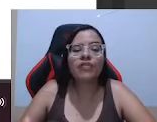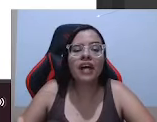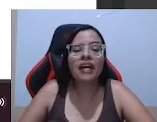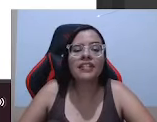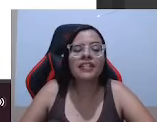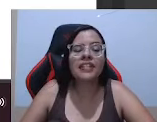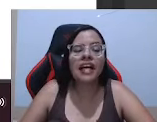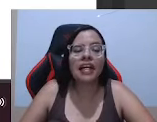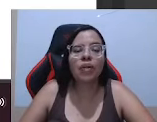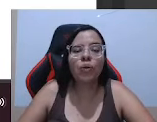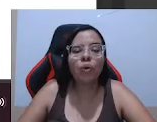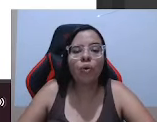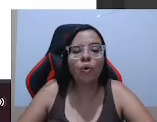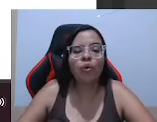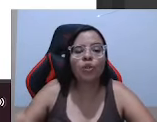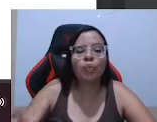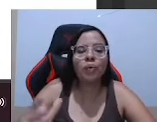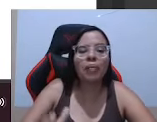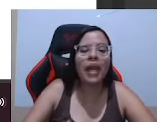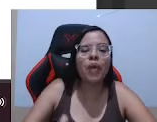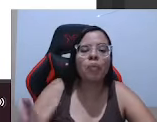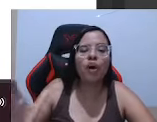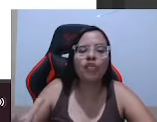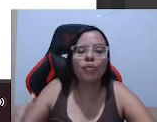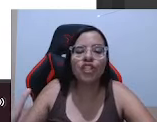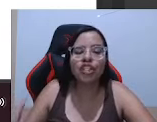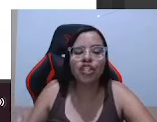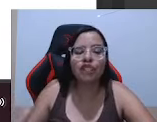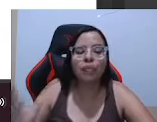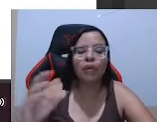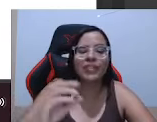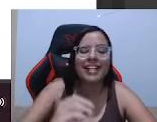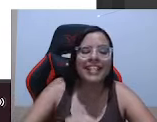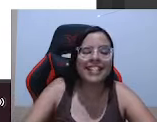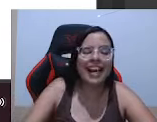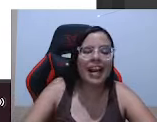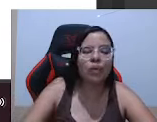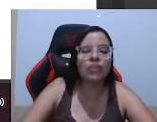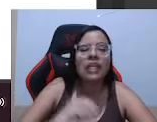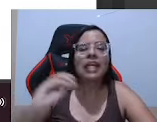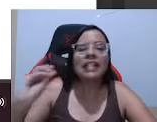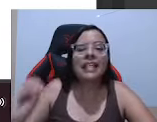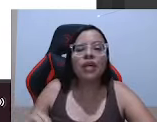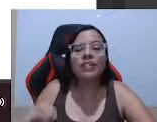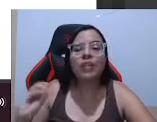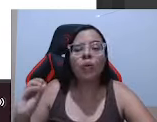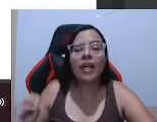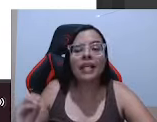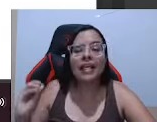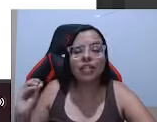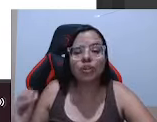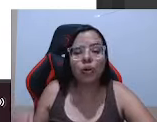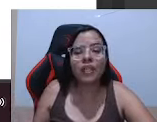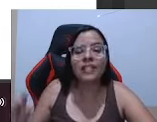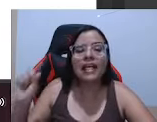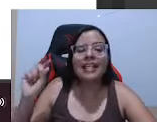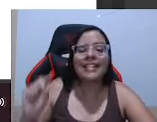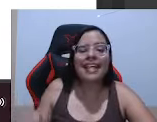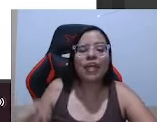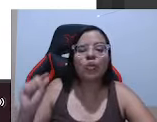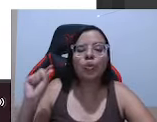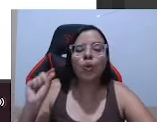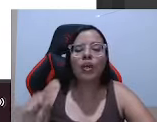serão as fases aqui do concurso? Primeiro, prova objetiva para os três cargos serão 50